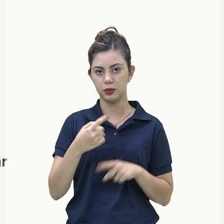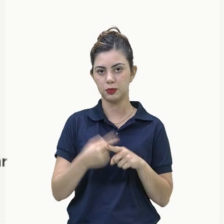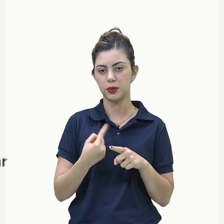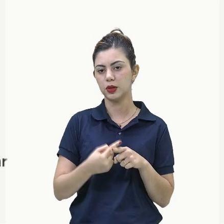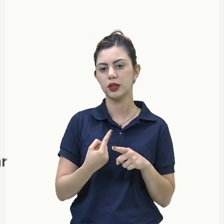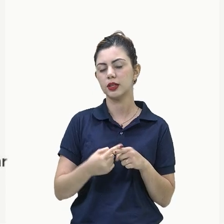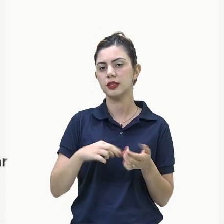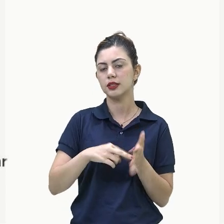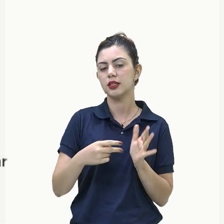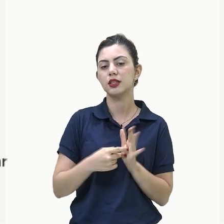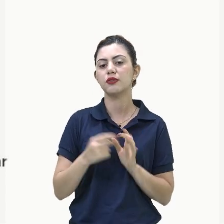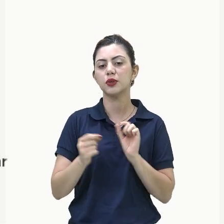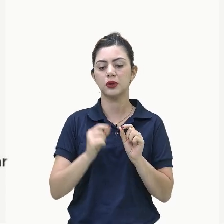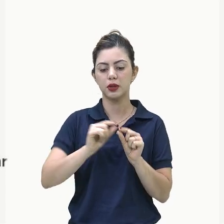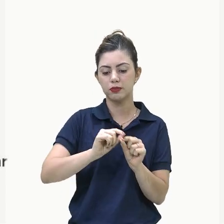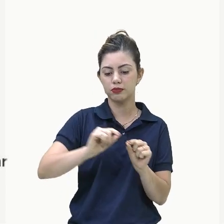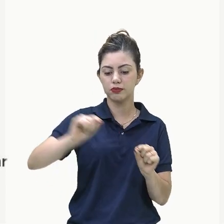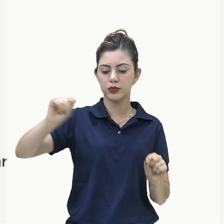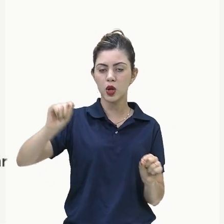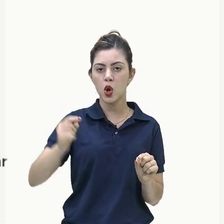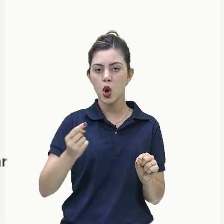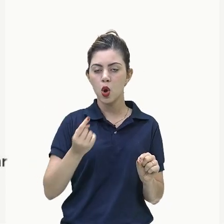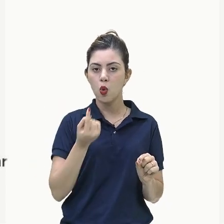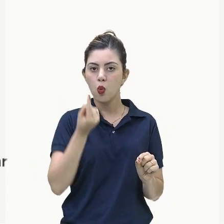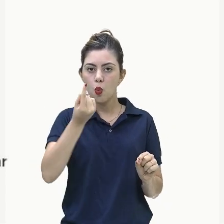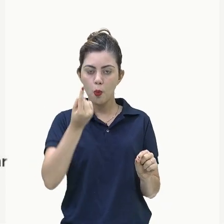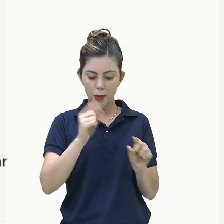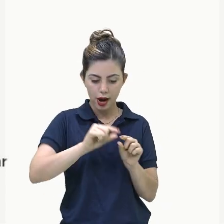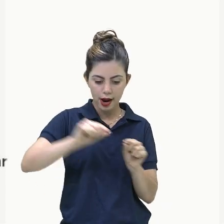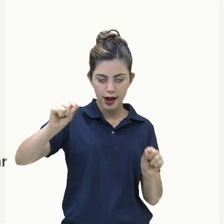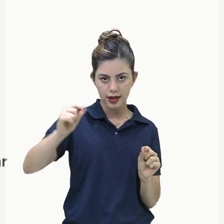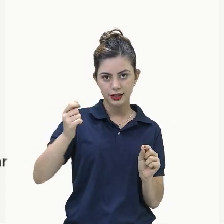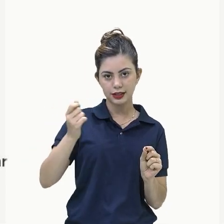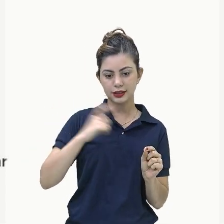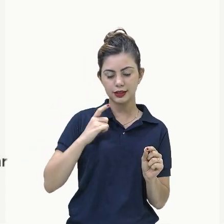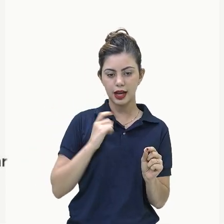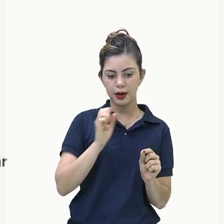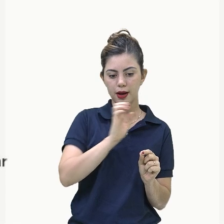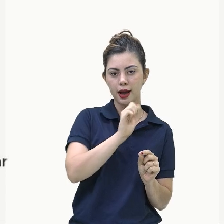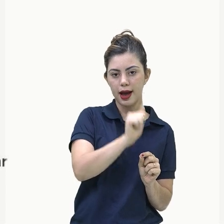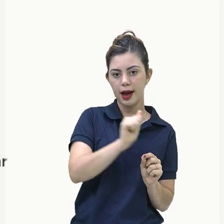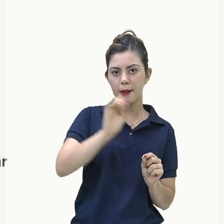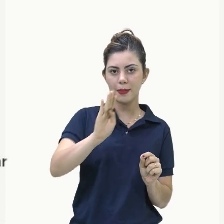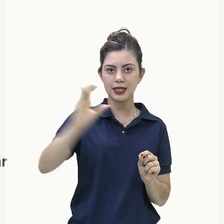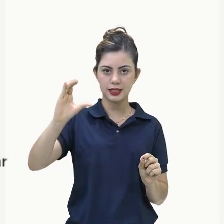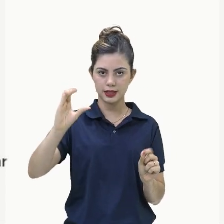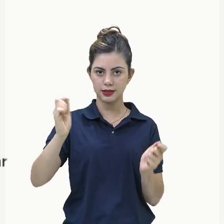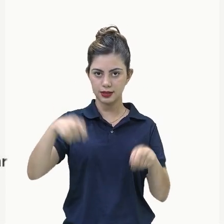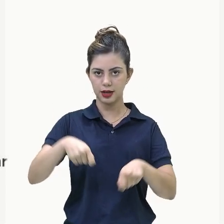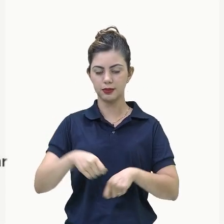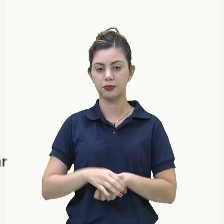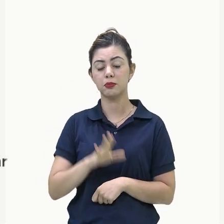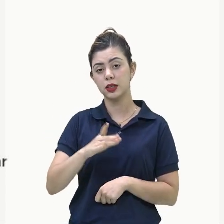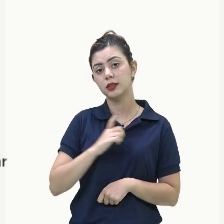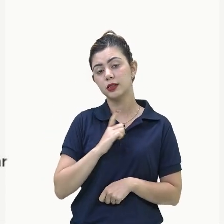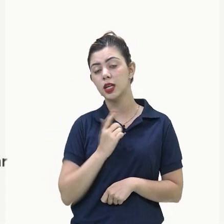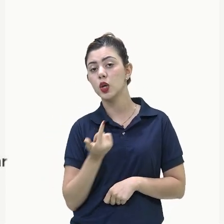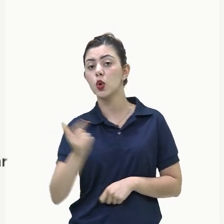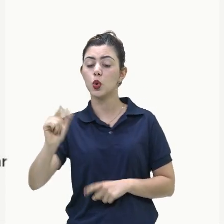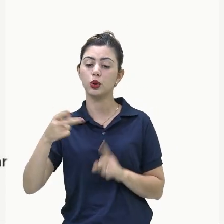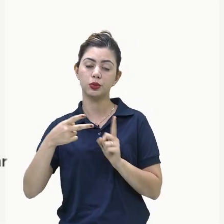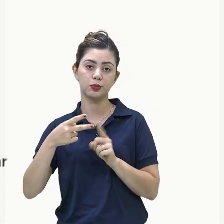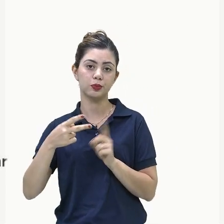Significa exatamente que eles pertencem a uma mesma reta, tá? Mas existe outra situação que é justamente quando eles não